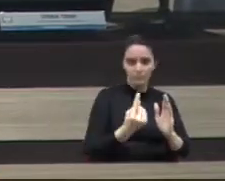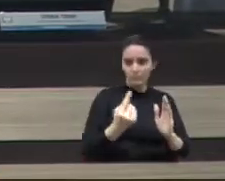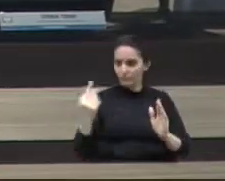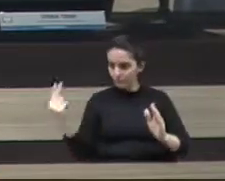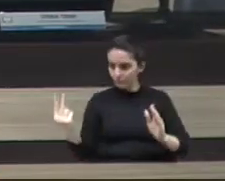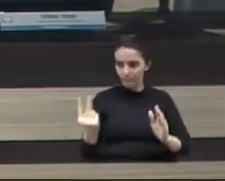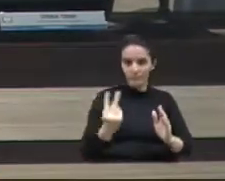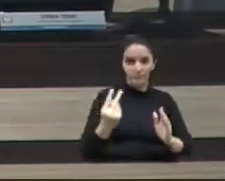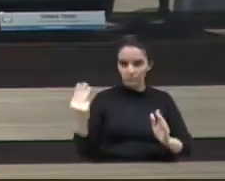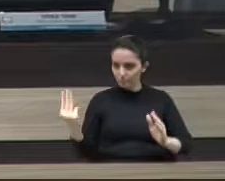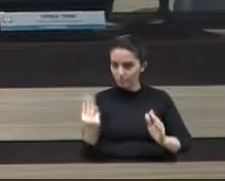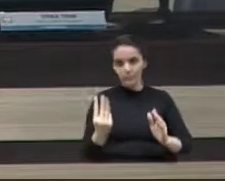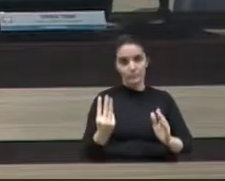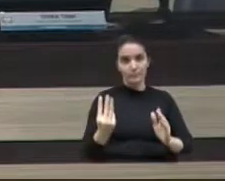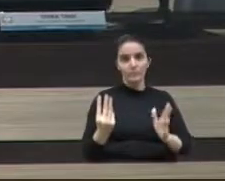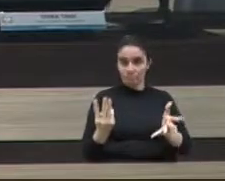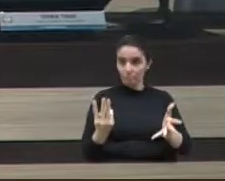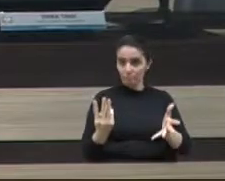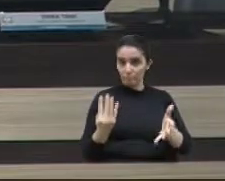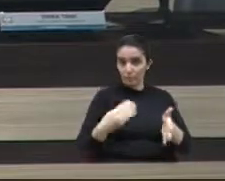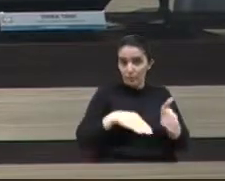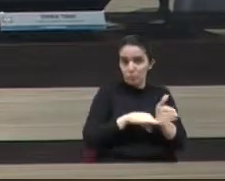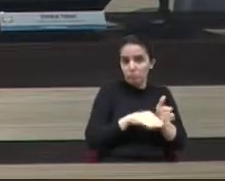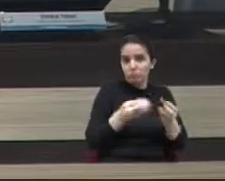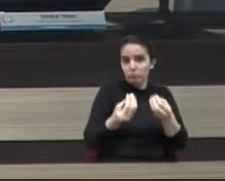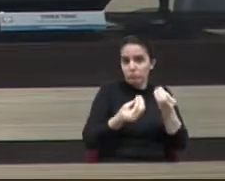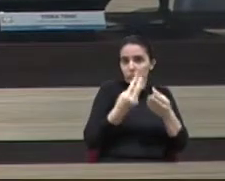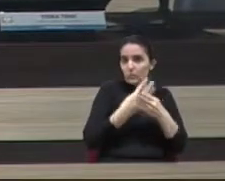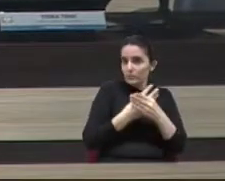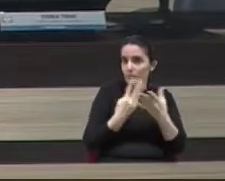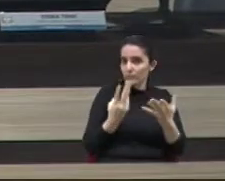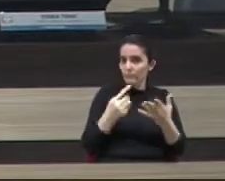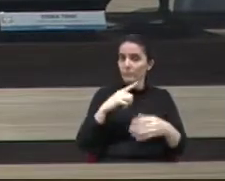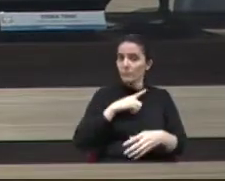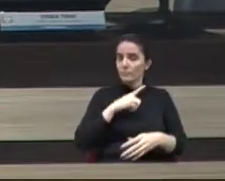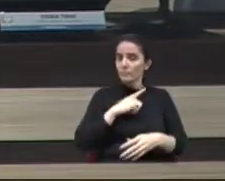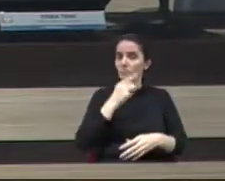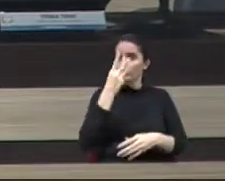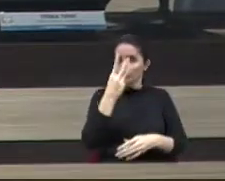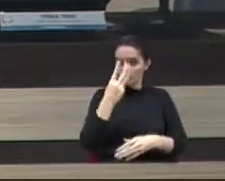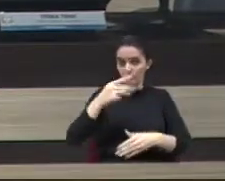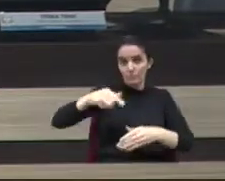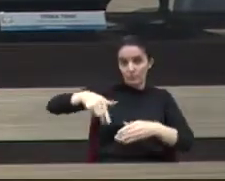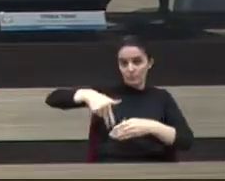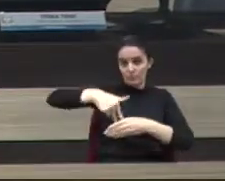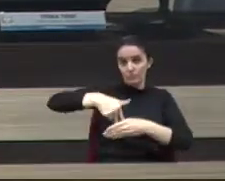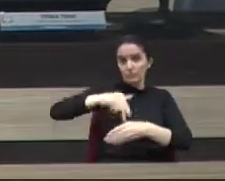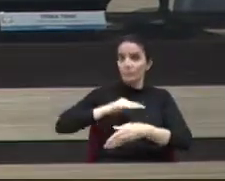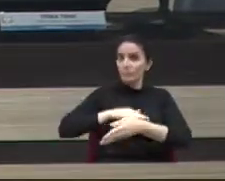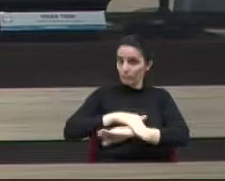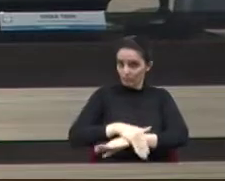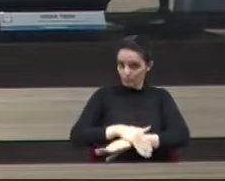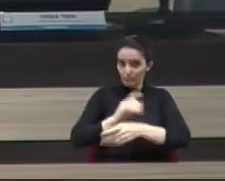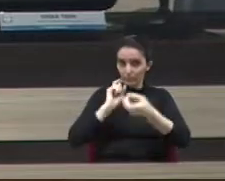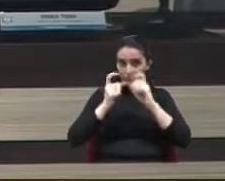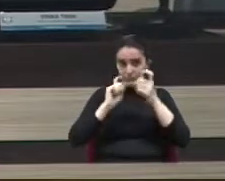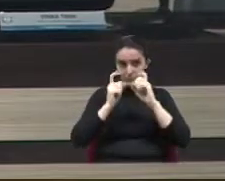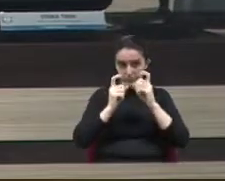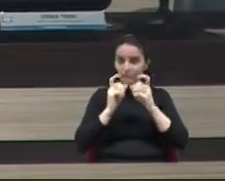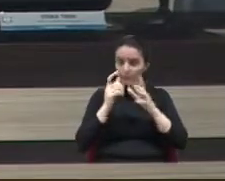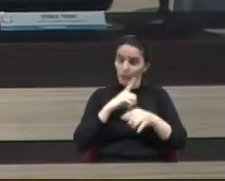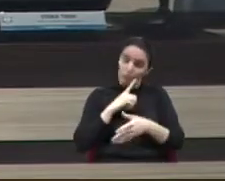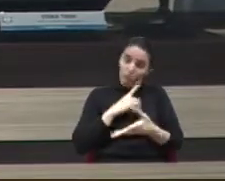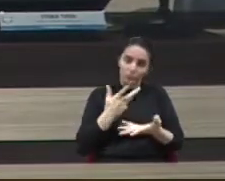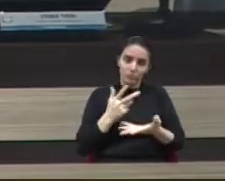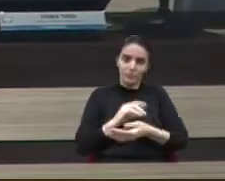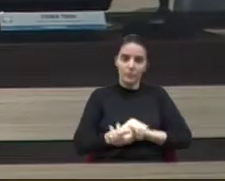Ordem de chegada. Sim. Se tem 3 tribunas durante a noite, durante a sessão,